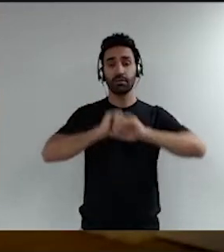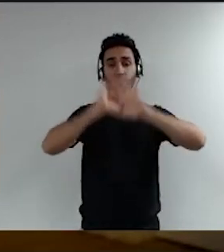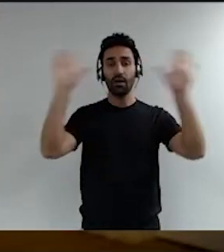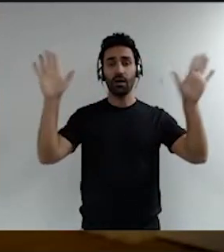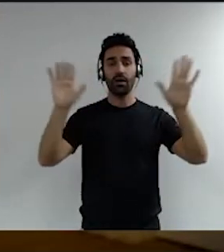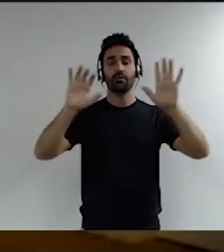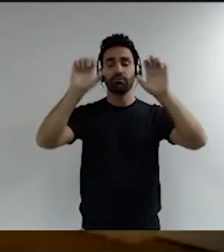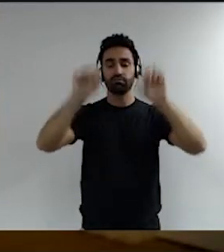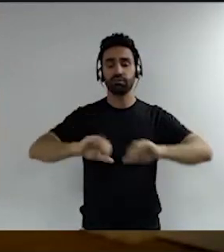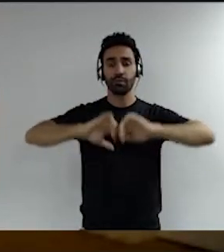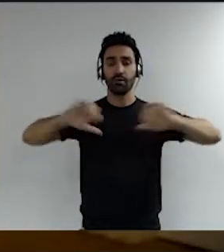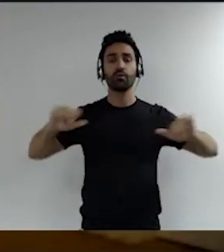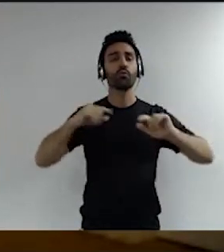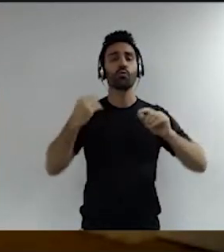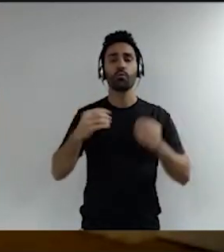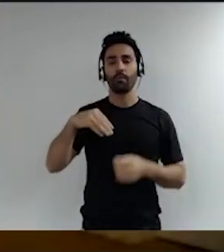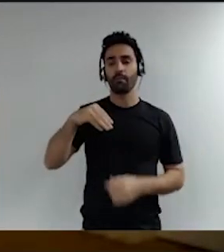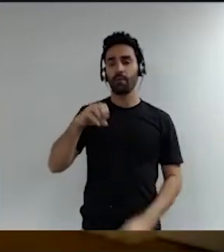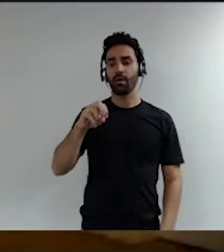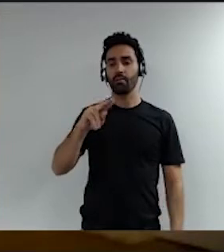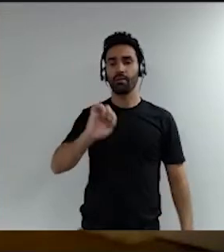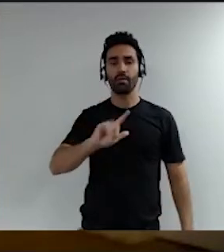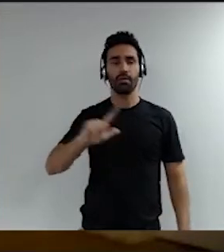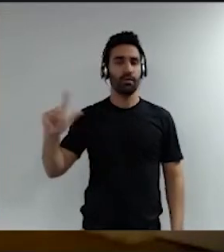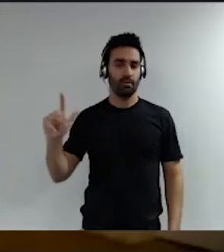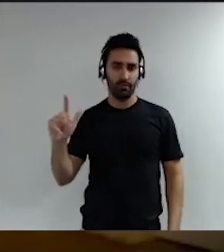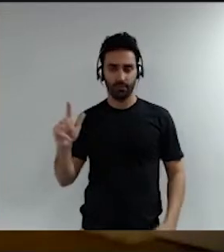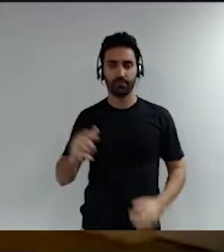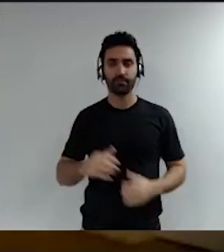legais, de memoriais, de audiências, etc.